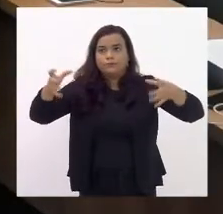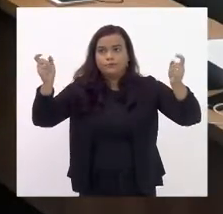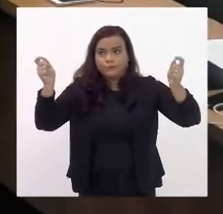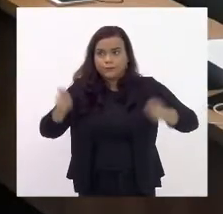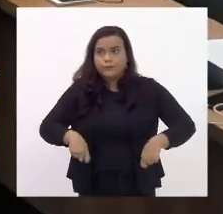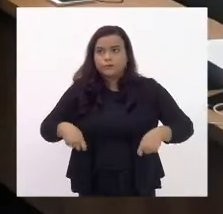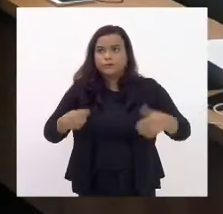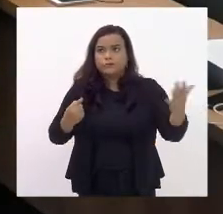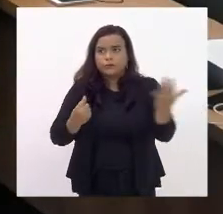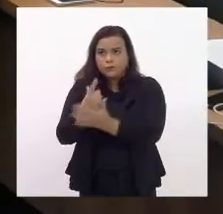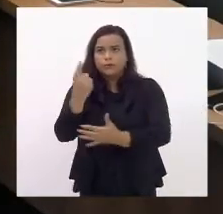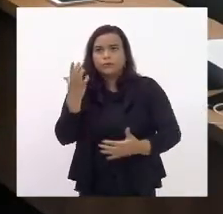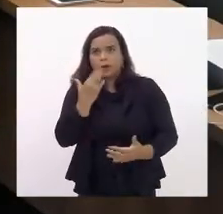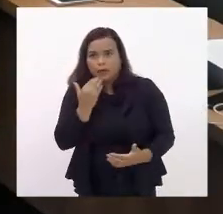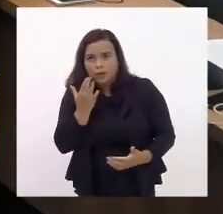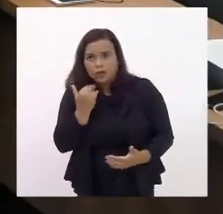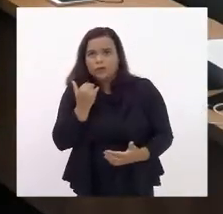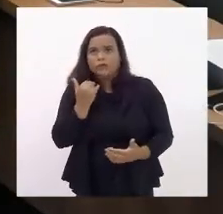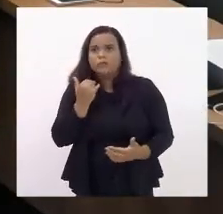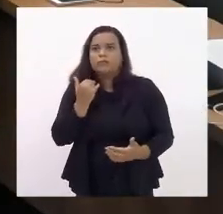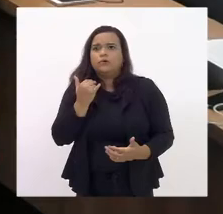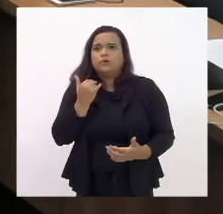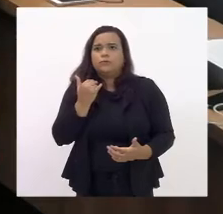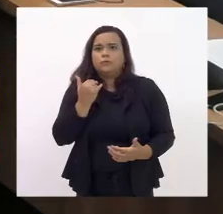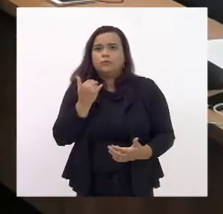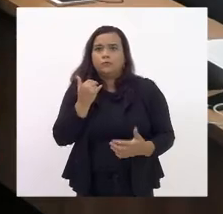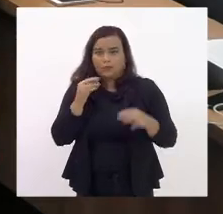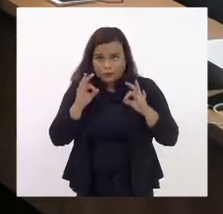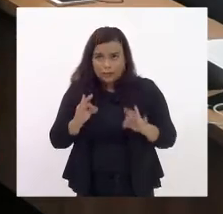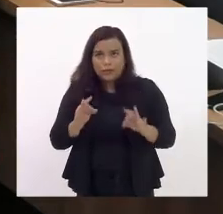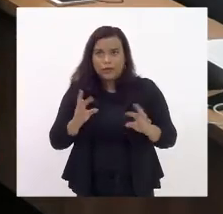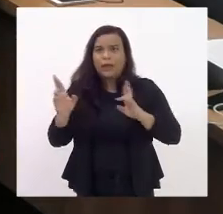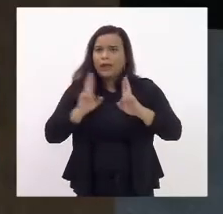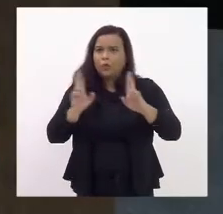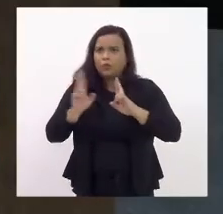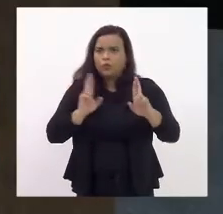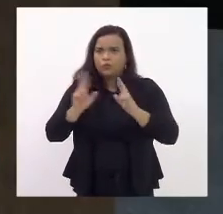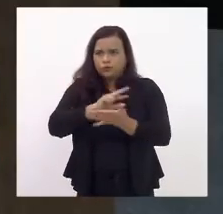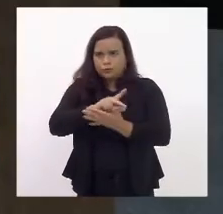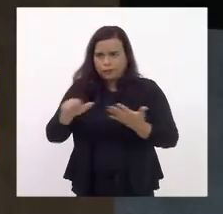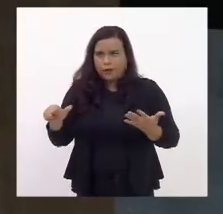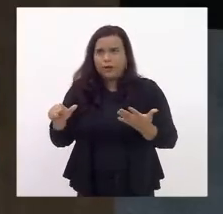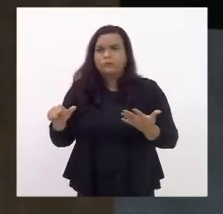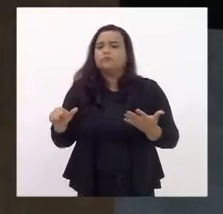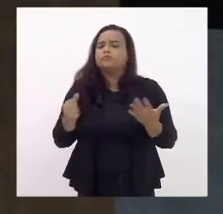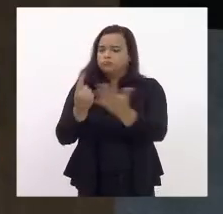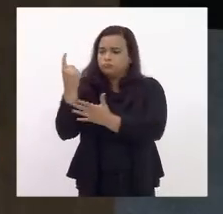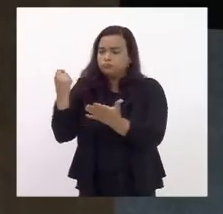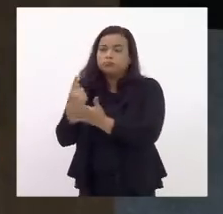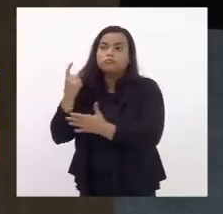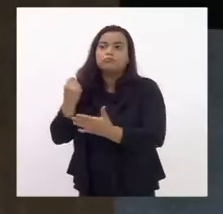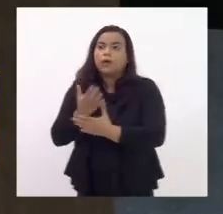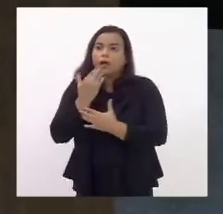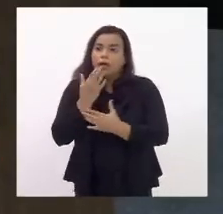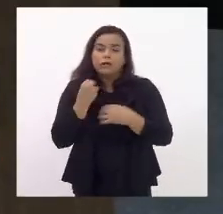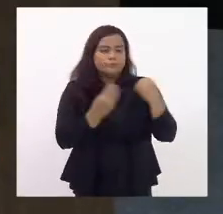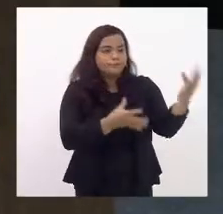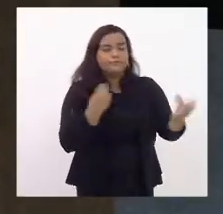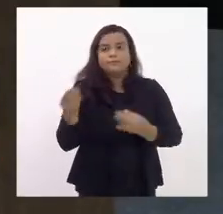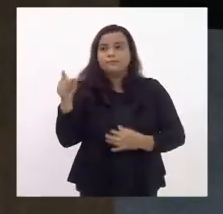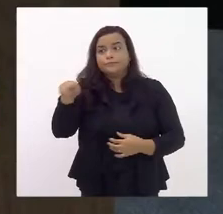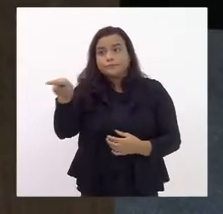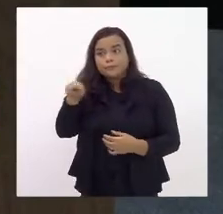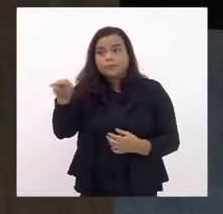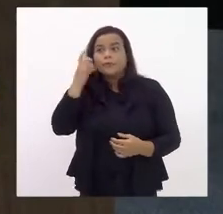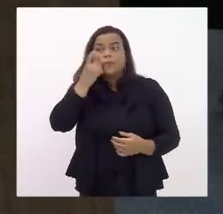possibilidade de compra de alimentos, aliás, da garantia de recursos para compras desses alimentos. Então, são deputados que